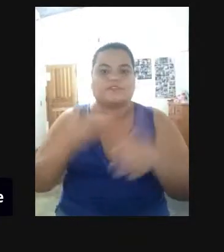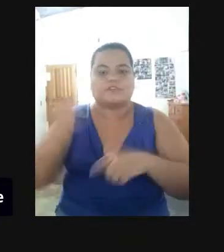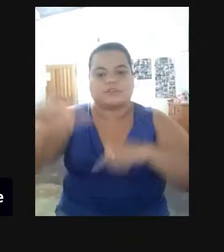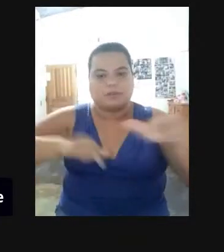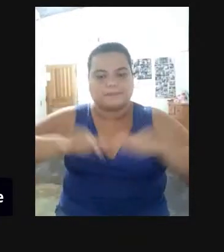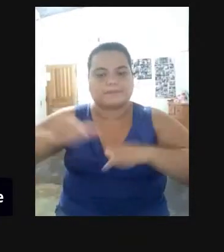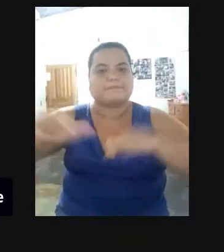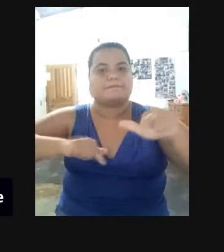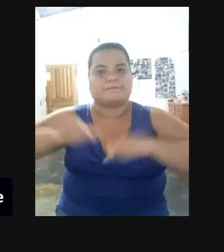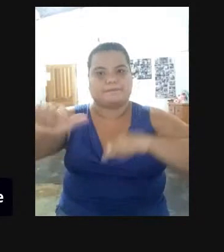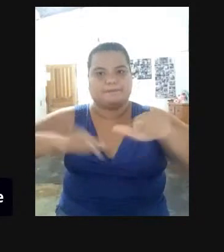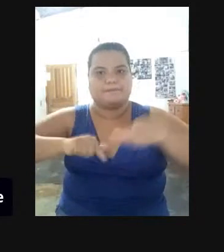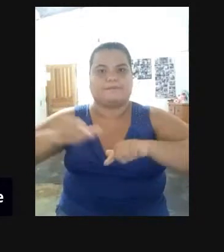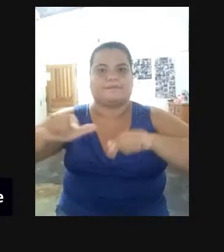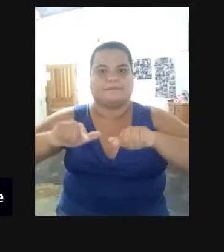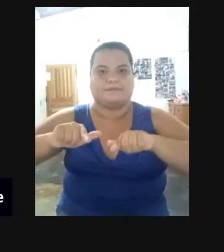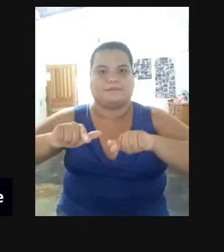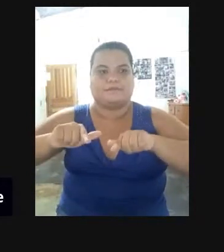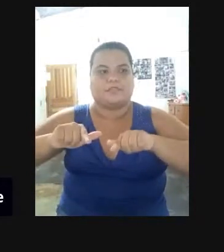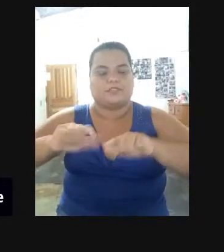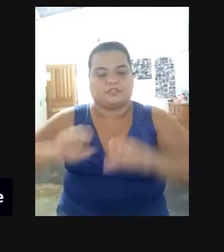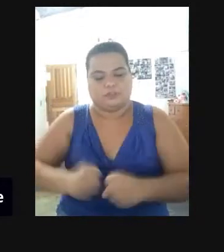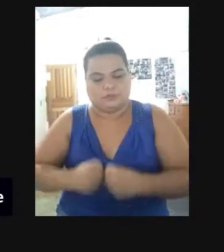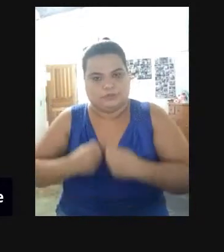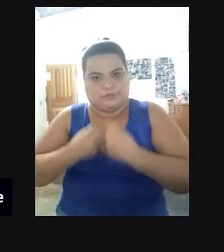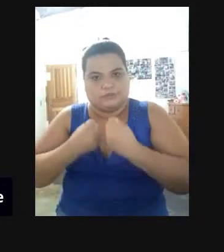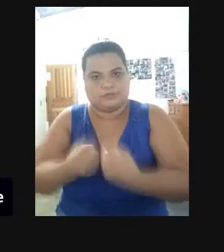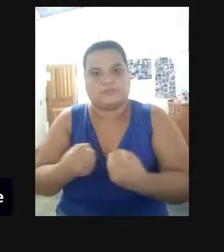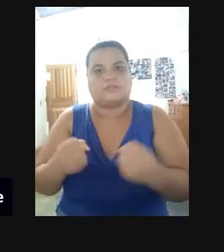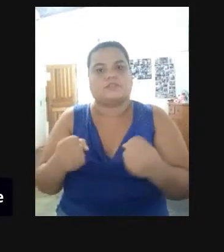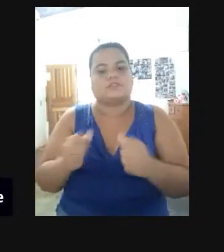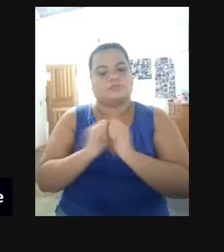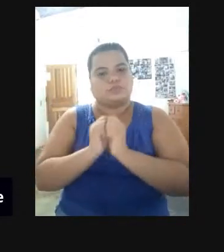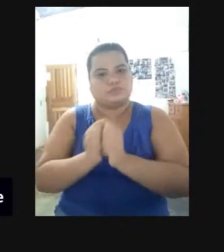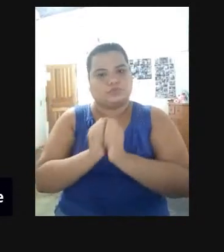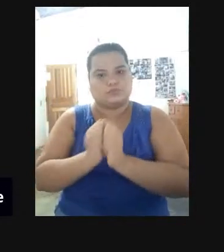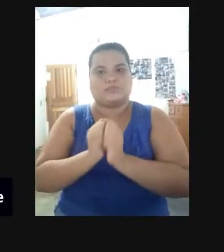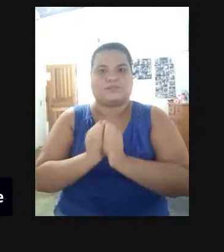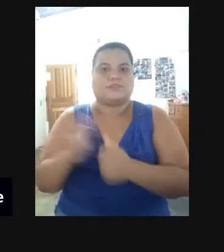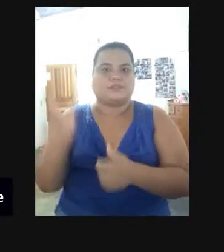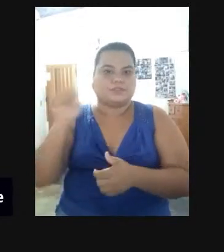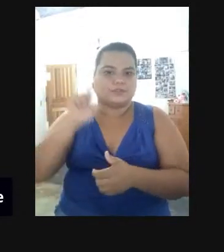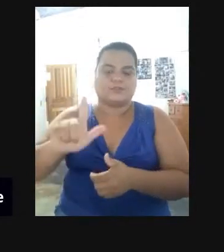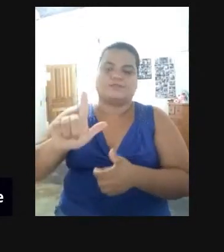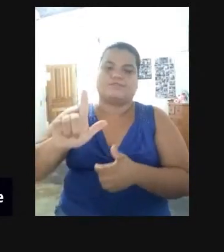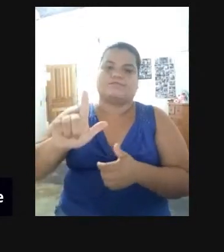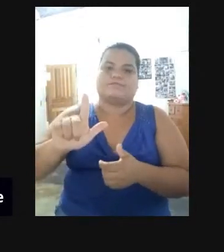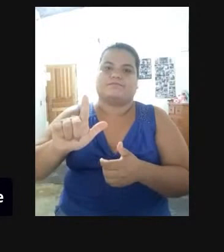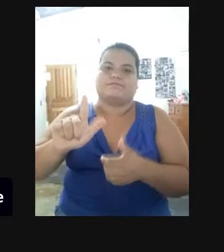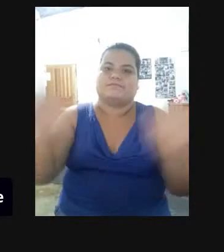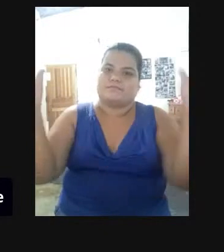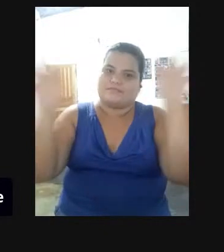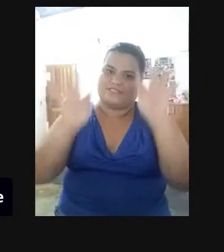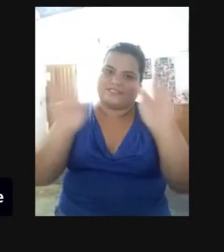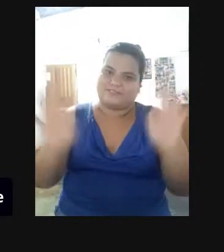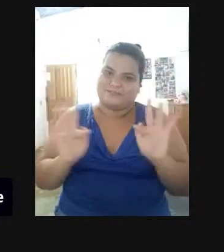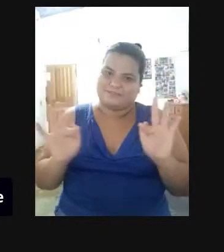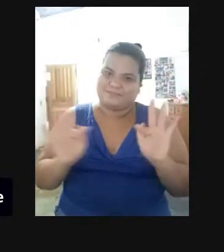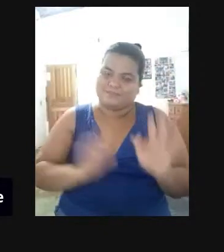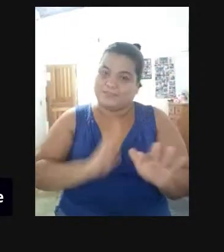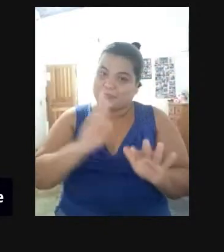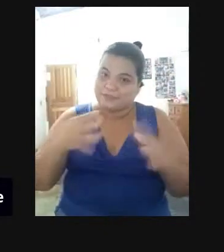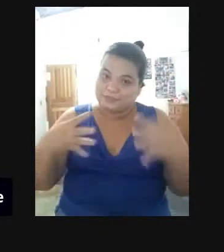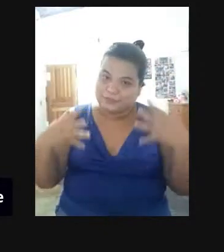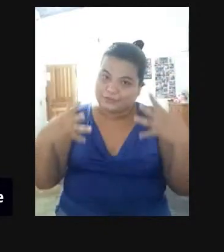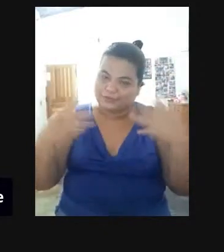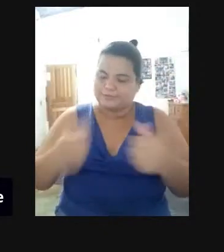em que nós nos empenhamos em conjunto para que desse certo. E eu estou muito feliz, e aqui representando todos vocês,